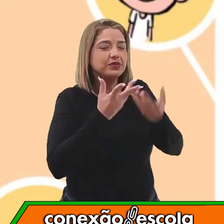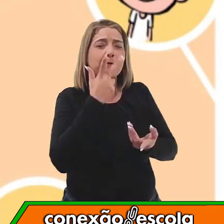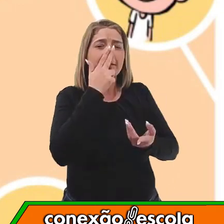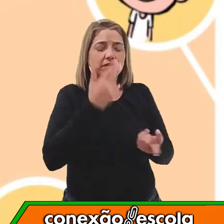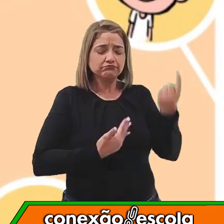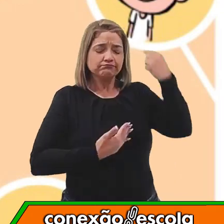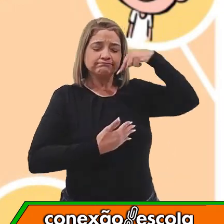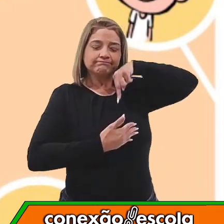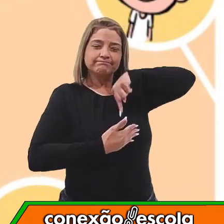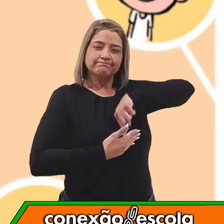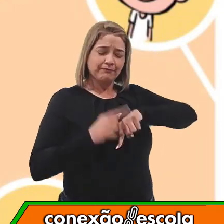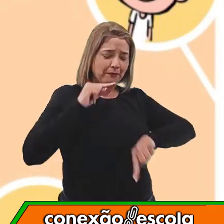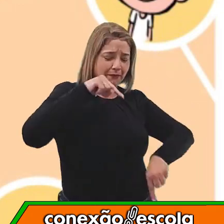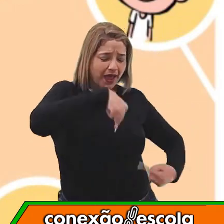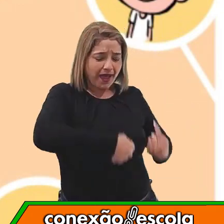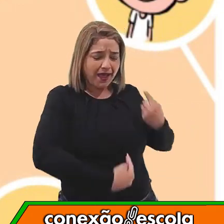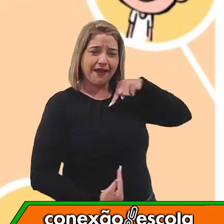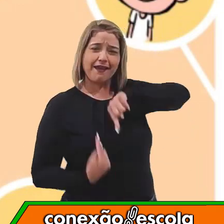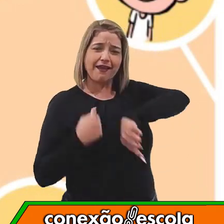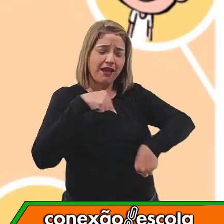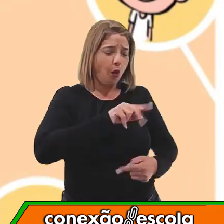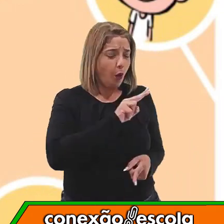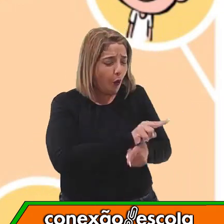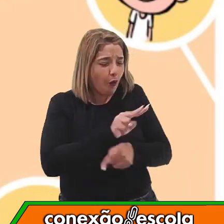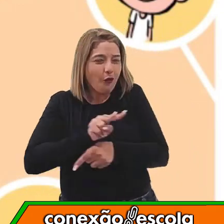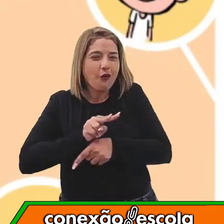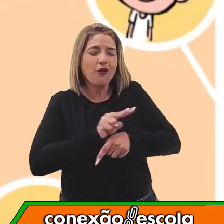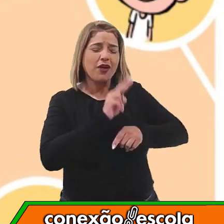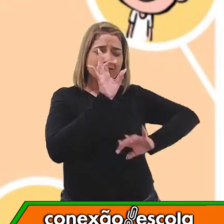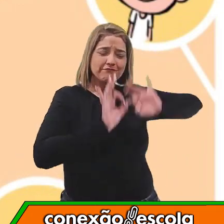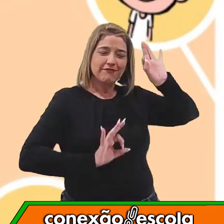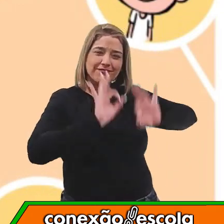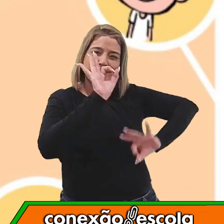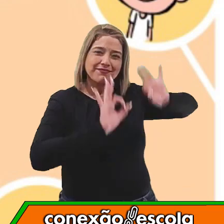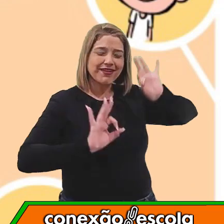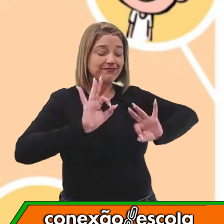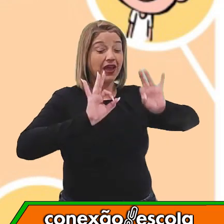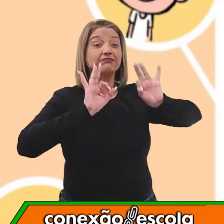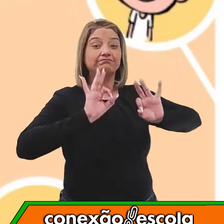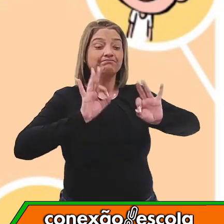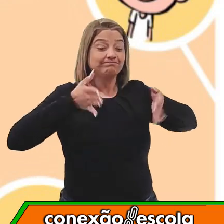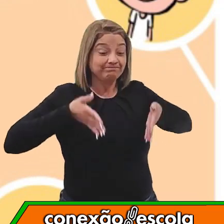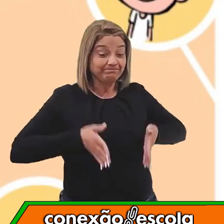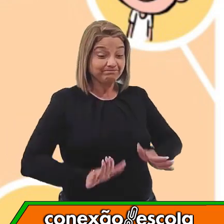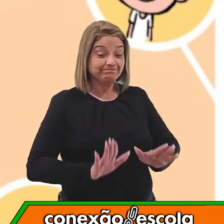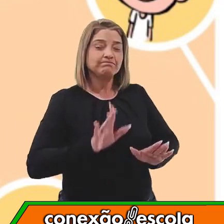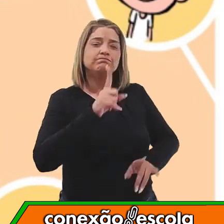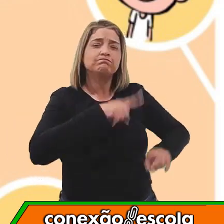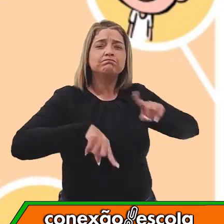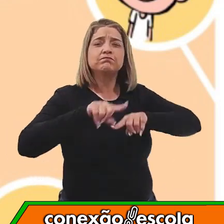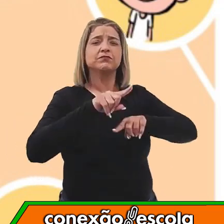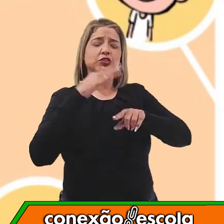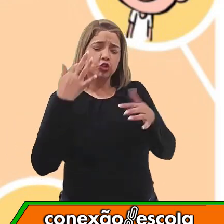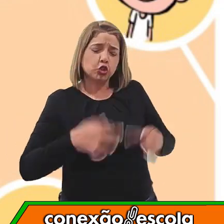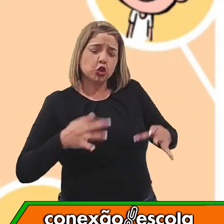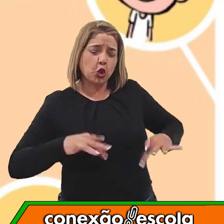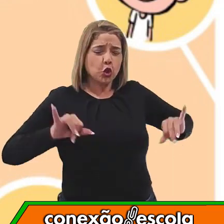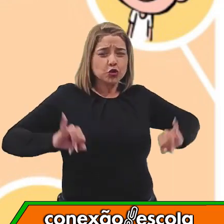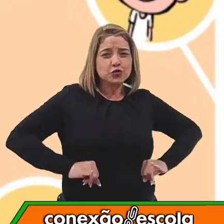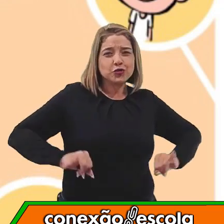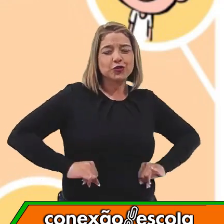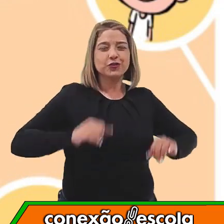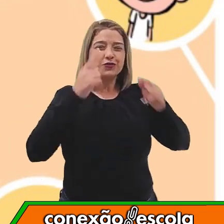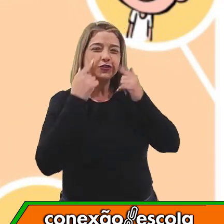cordão, aquele emaranhado de cuidado que te ajudou a ser gerado, as dores, o choro, o dia tão